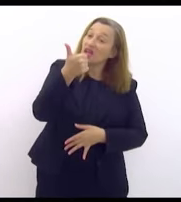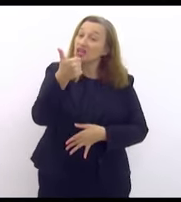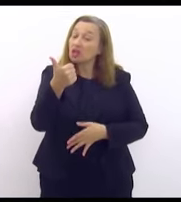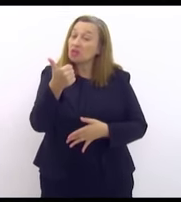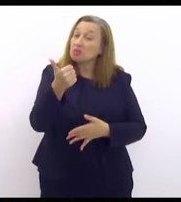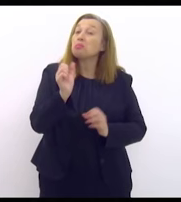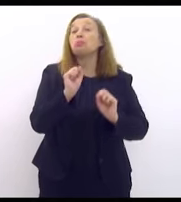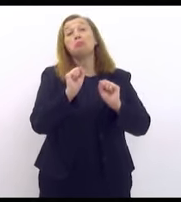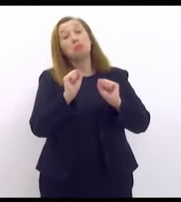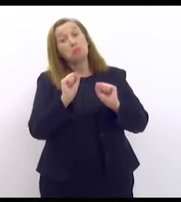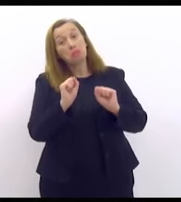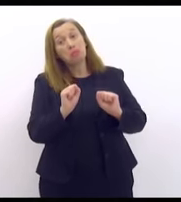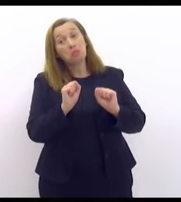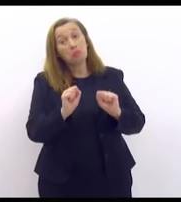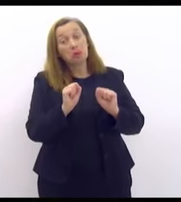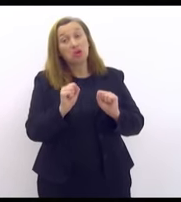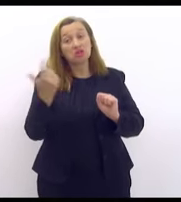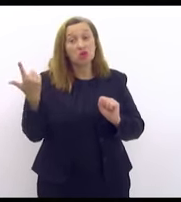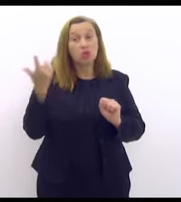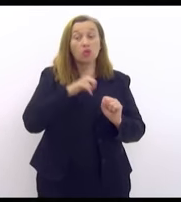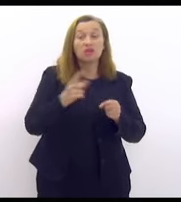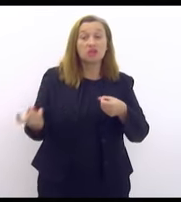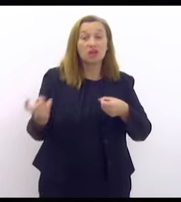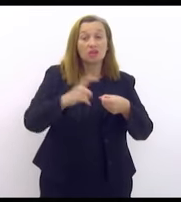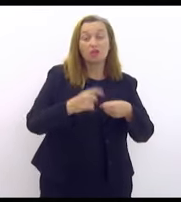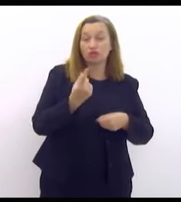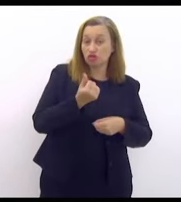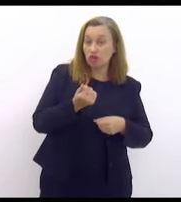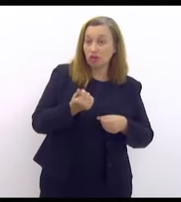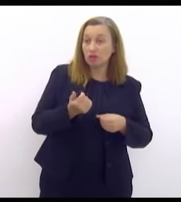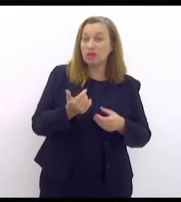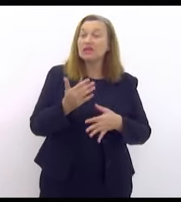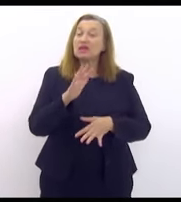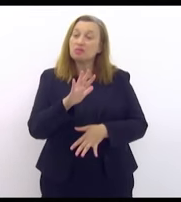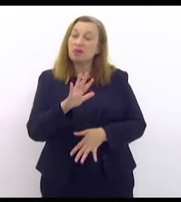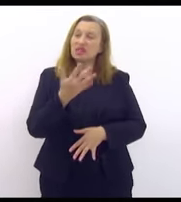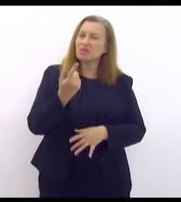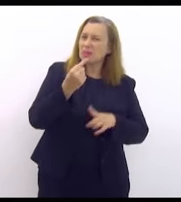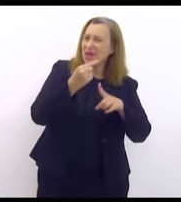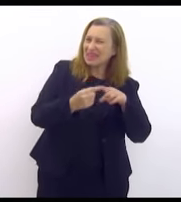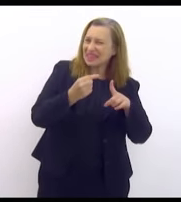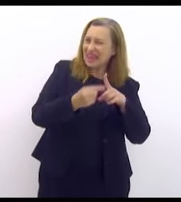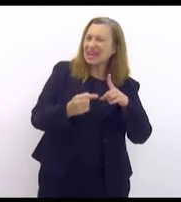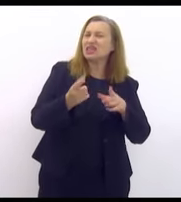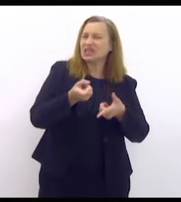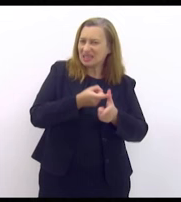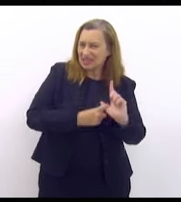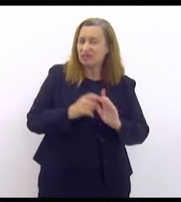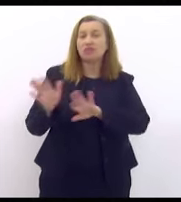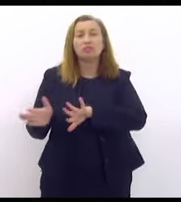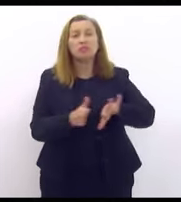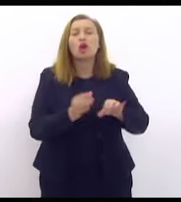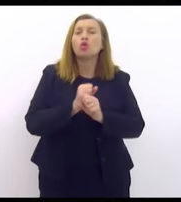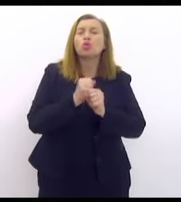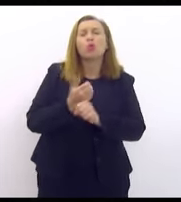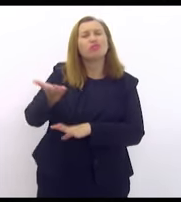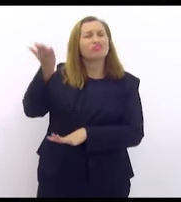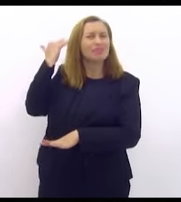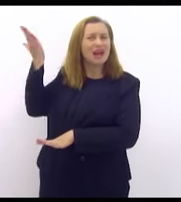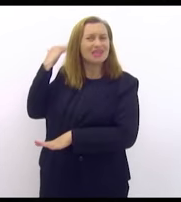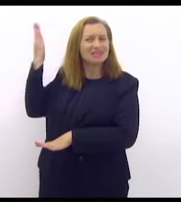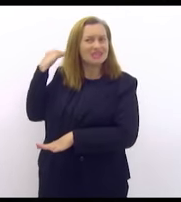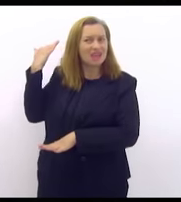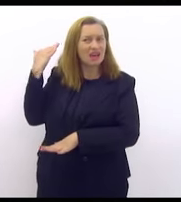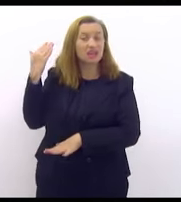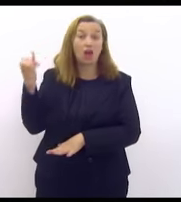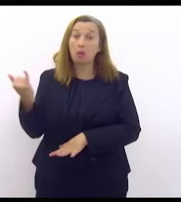Procuradoria do Estado consiga viabilizar o retorno desse dinheiro, que é em torno de um terço do que é devido. No ano passado, isso é um